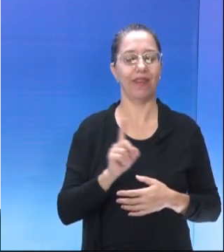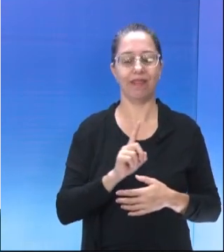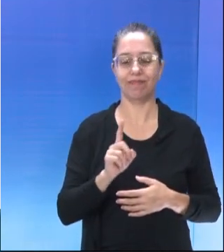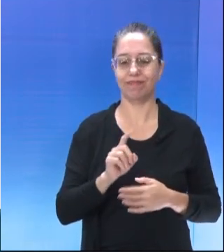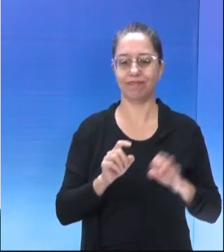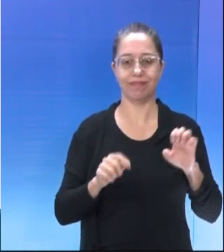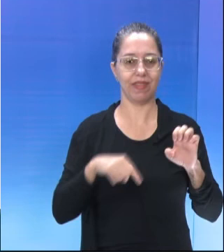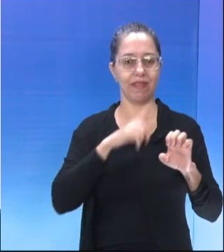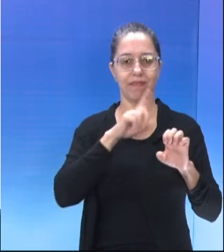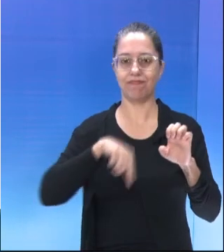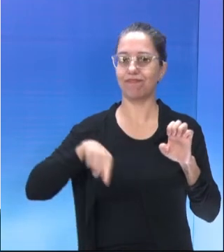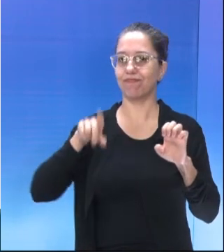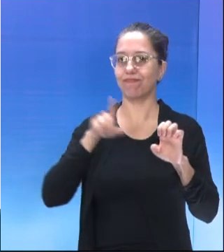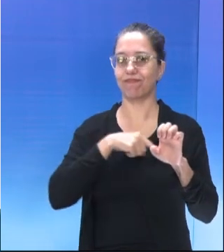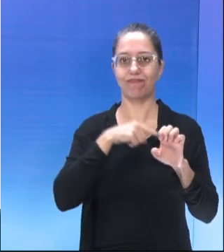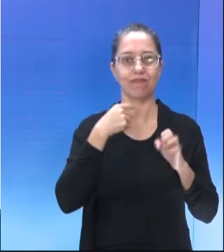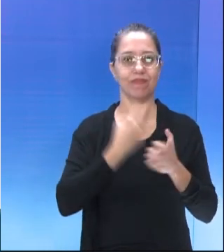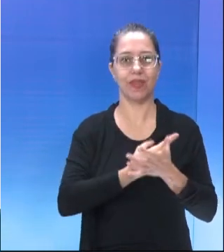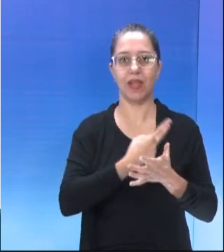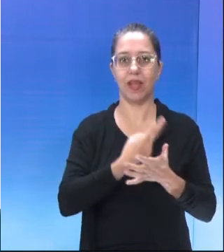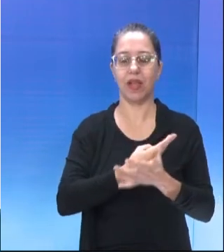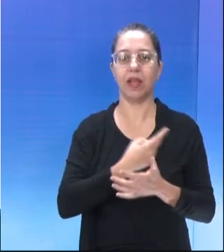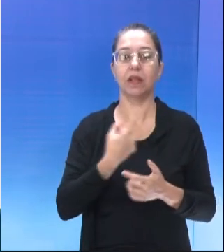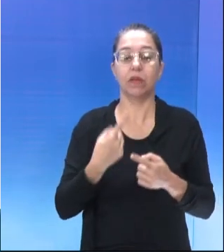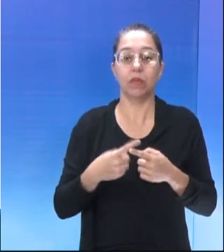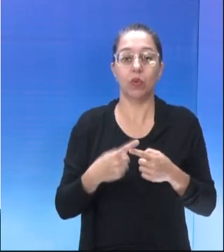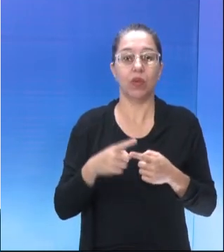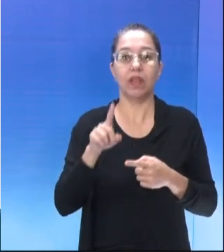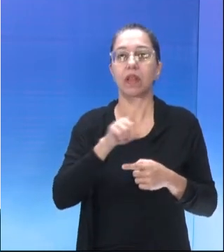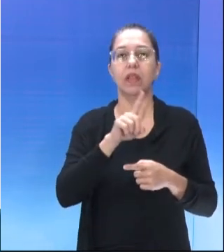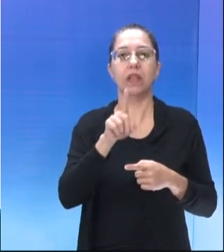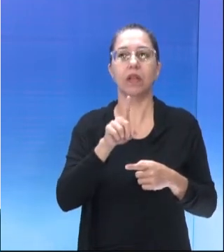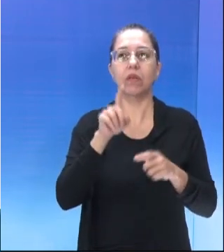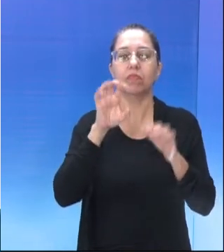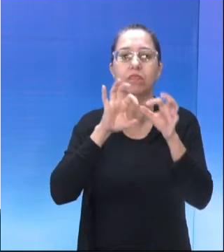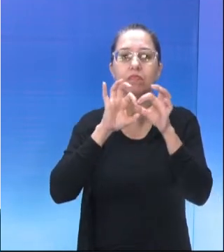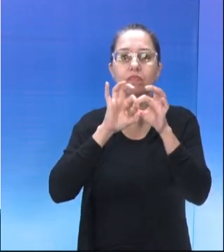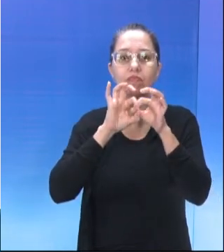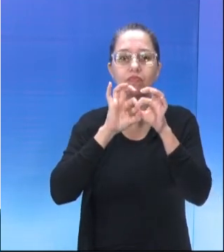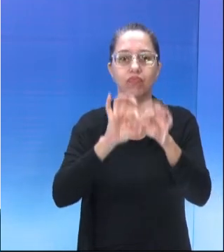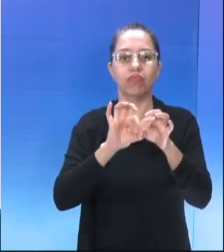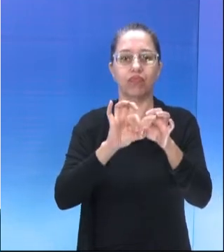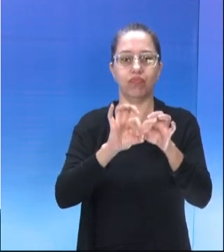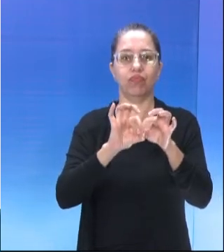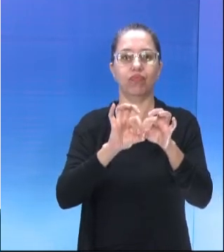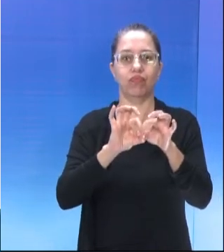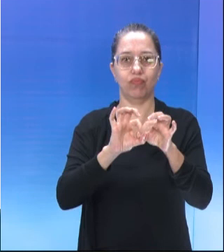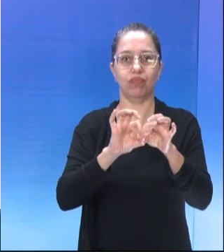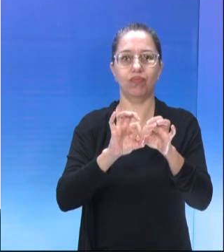entendeu? Não é, a letra E também não é, porque não depende